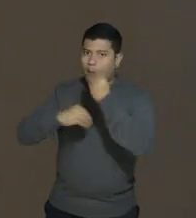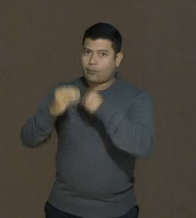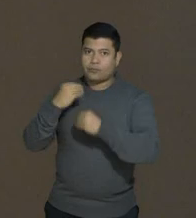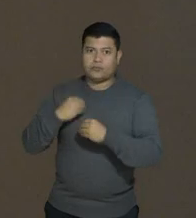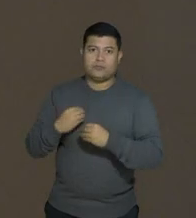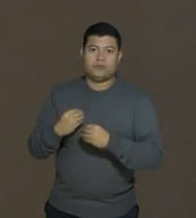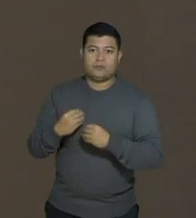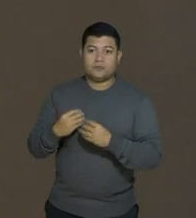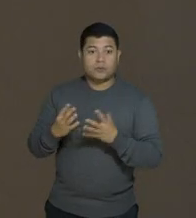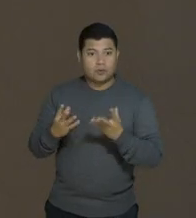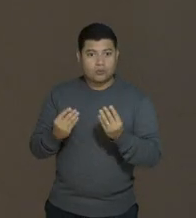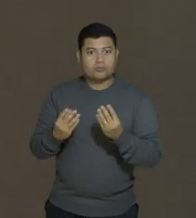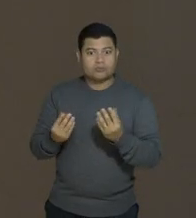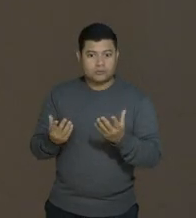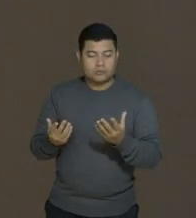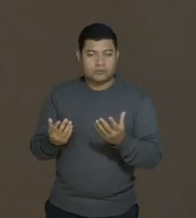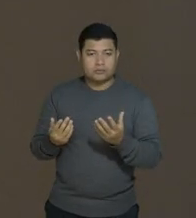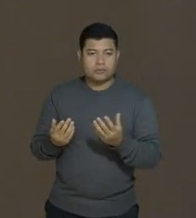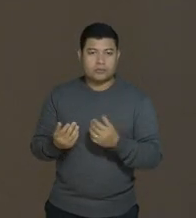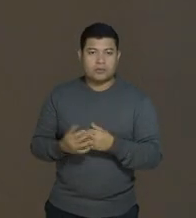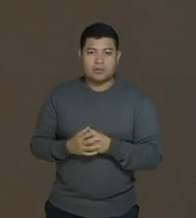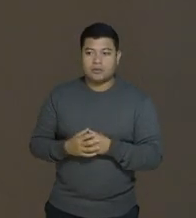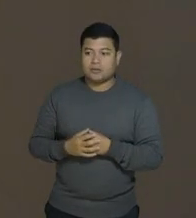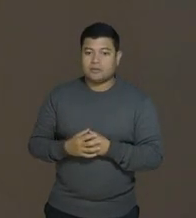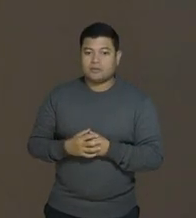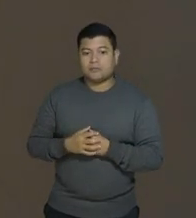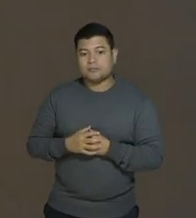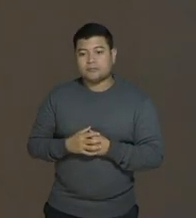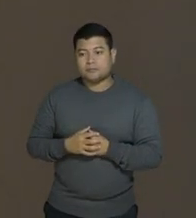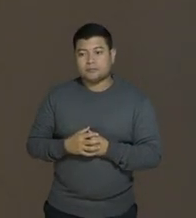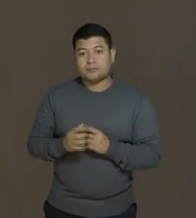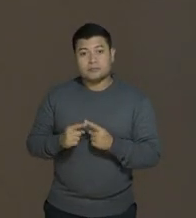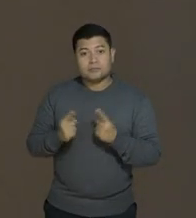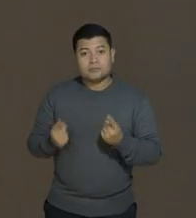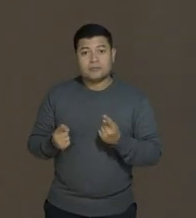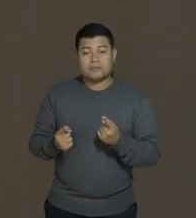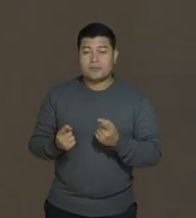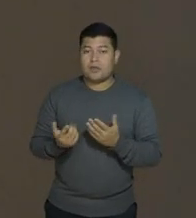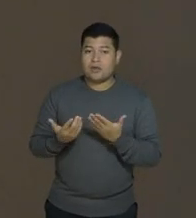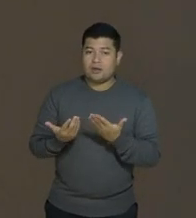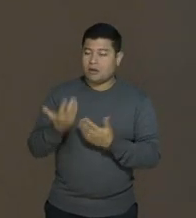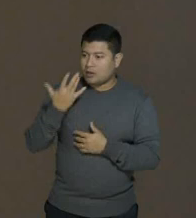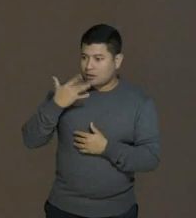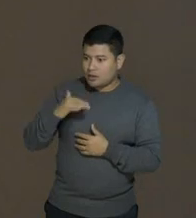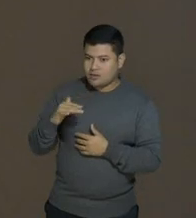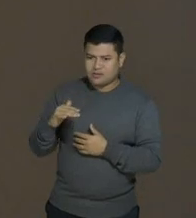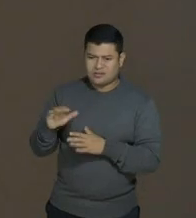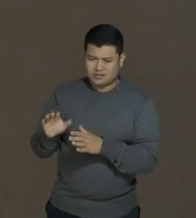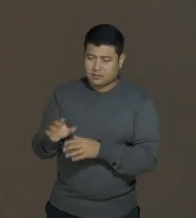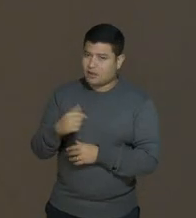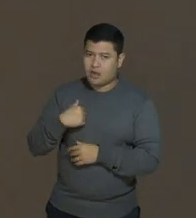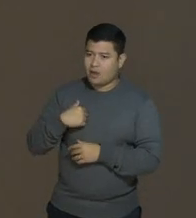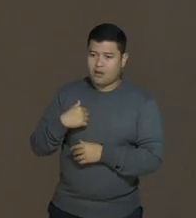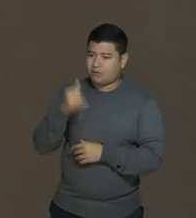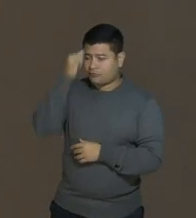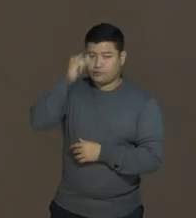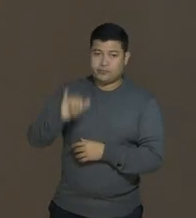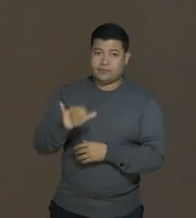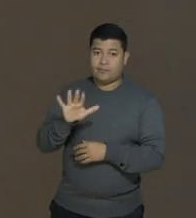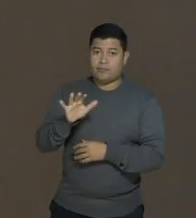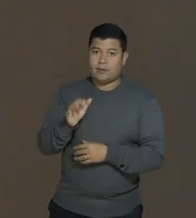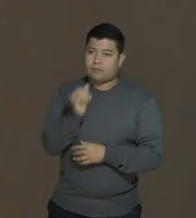comem muito, entendeu? Então, a gente usa. Em criança pequena, eu não uso. Mas eu uso de adolescente para